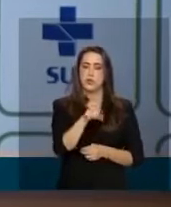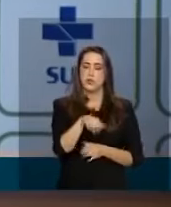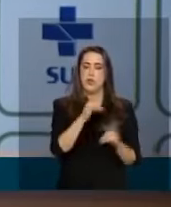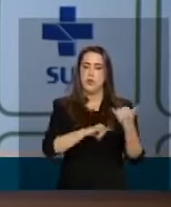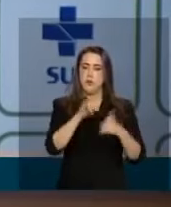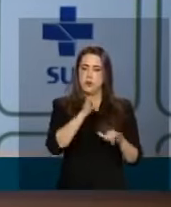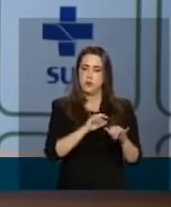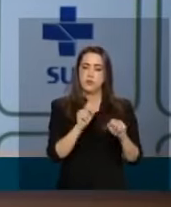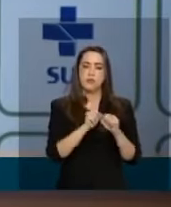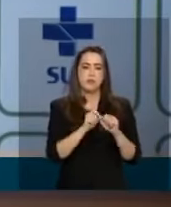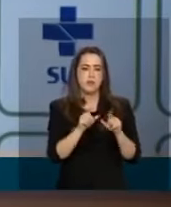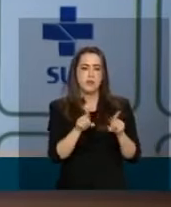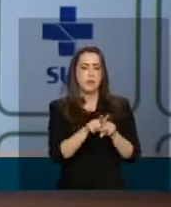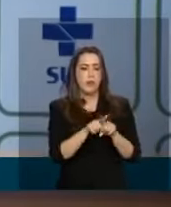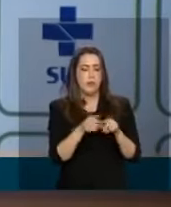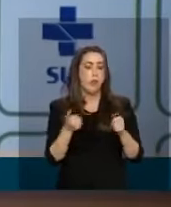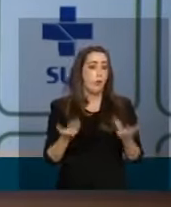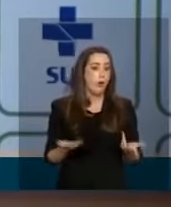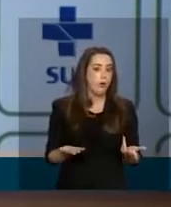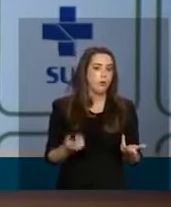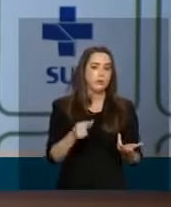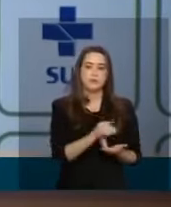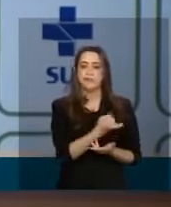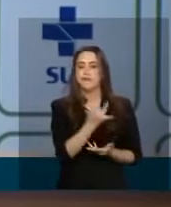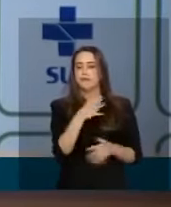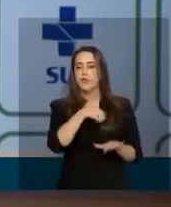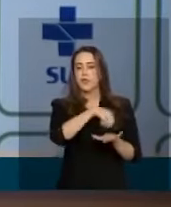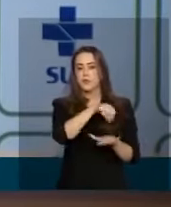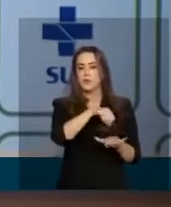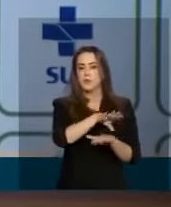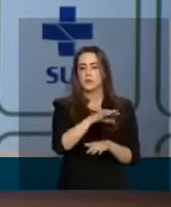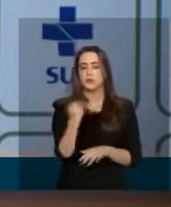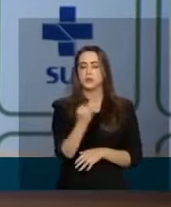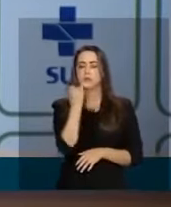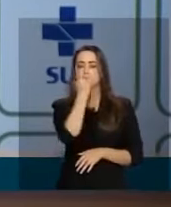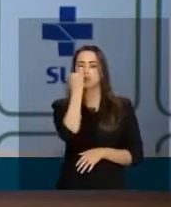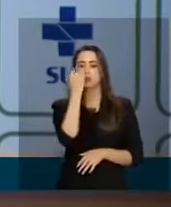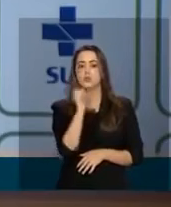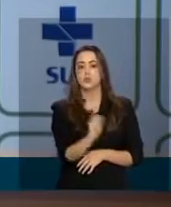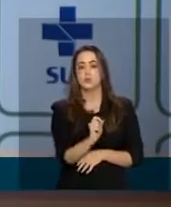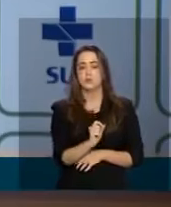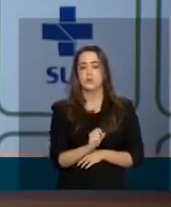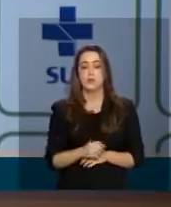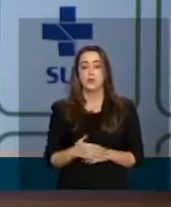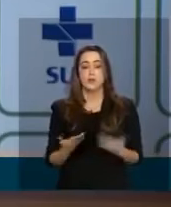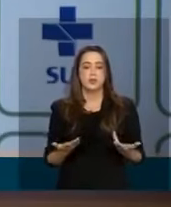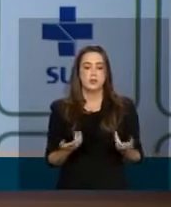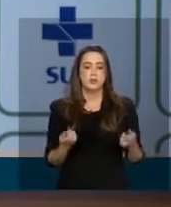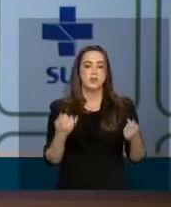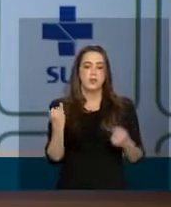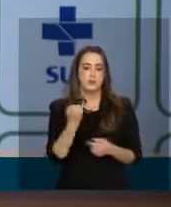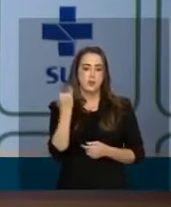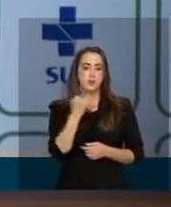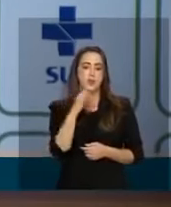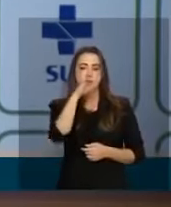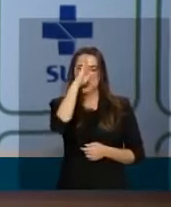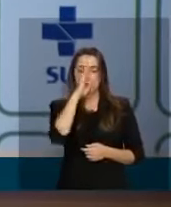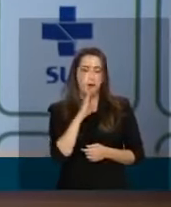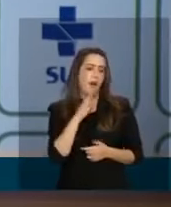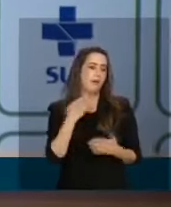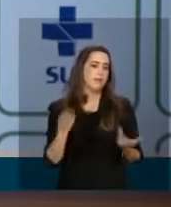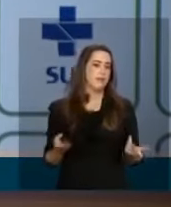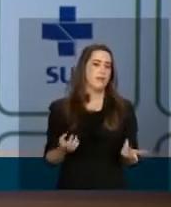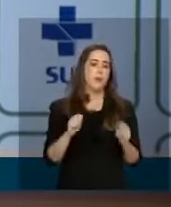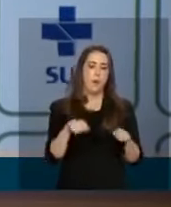já recebeu no SUS. Tem inúmeras informações extremamente importantes. Não custa nada, é grátis, você